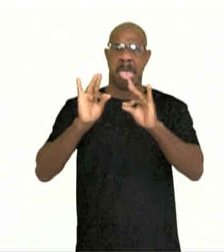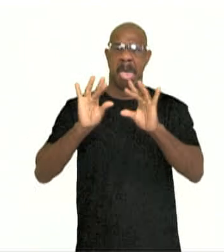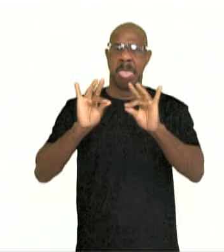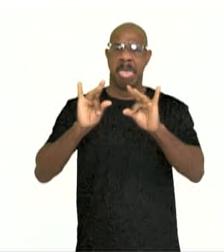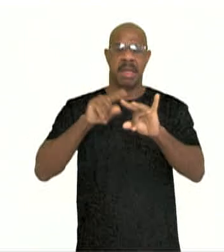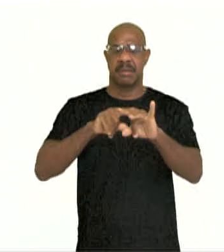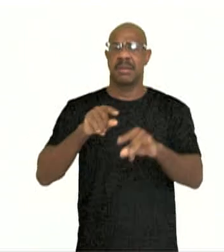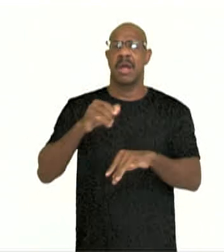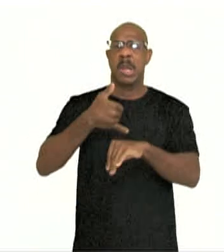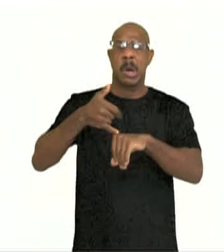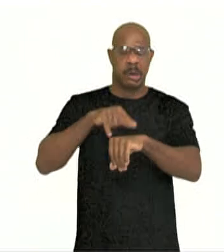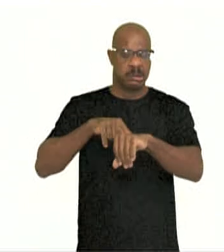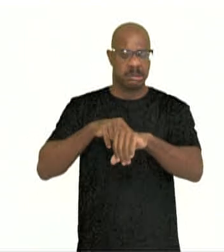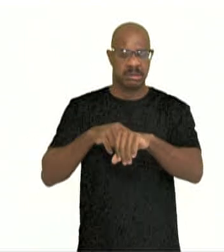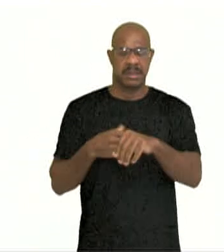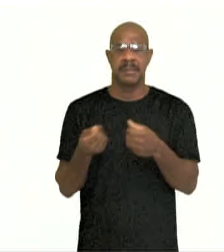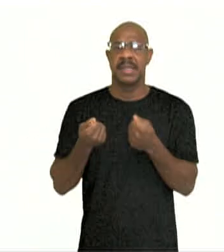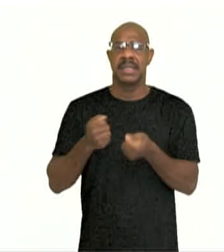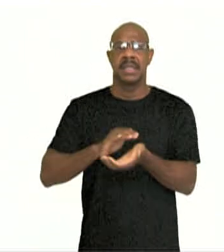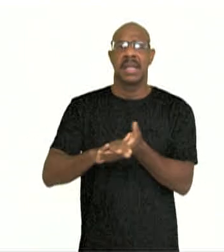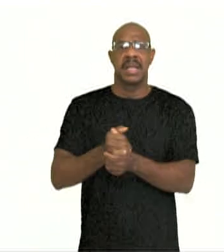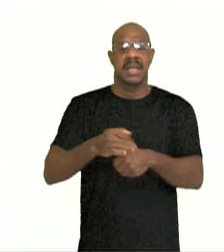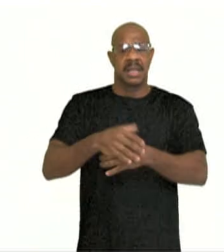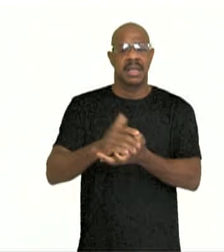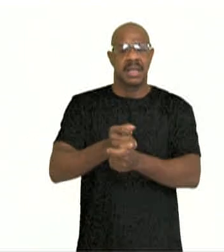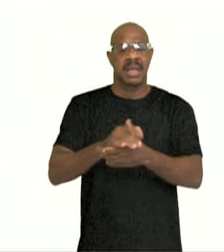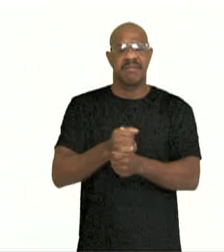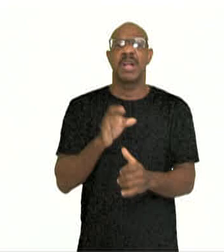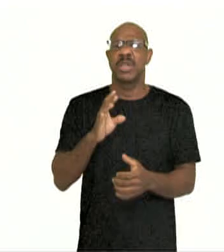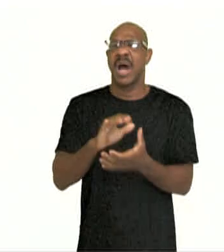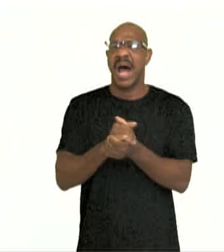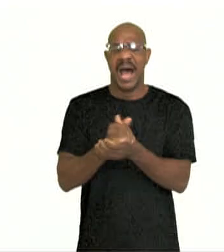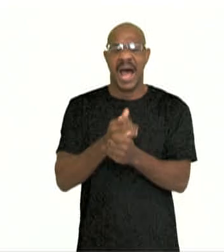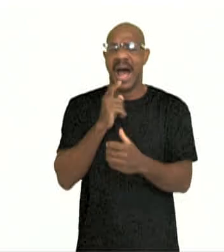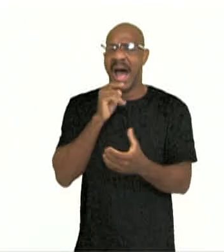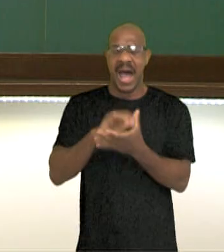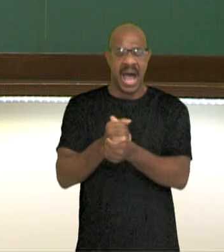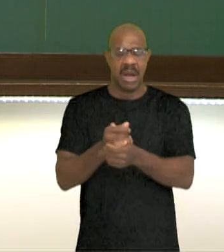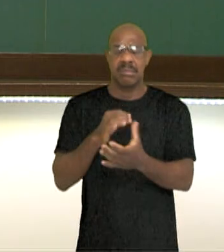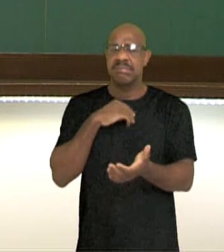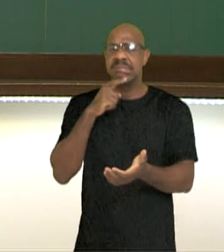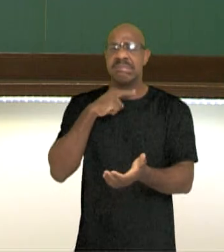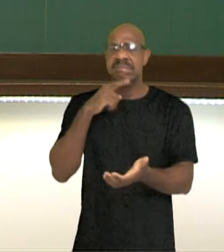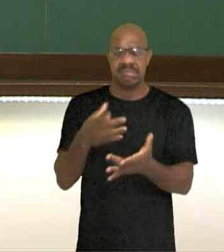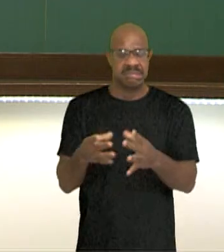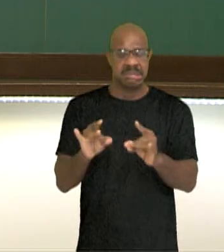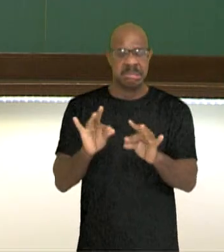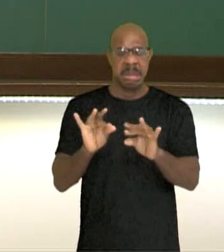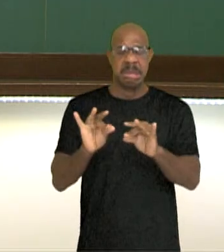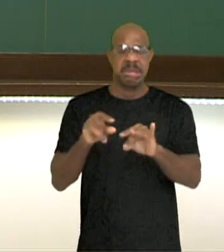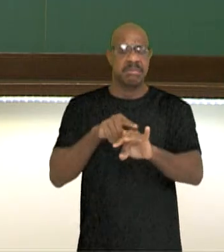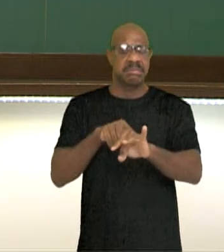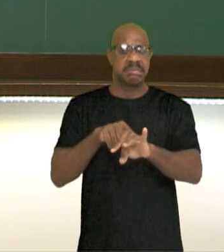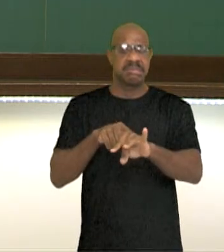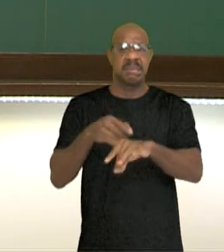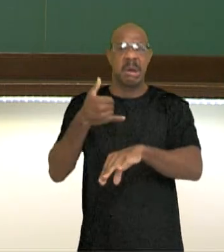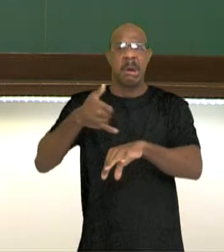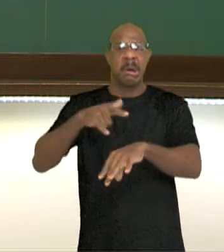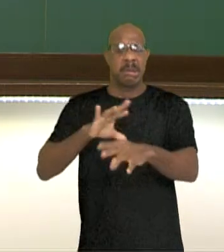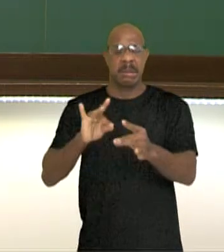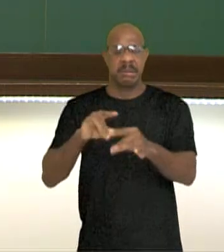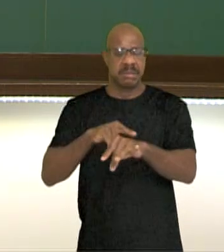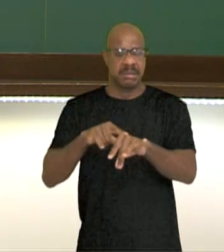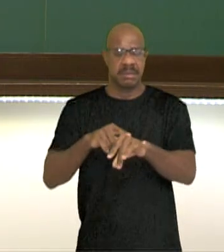solvente orgânico. Eu não posso apenas com água, professor. Pelo seguinte, porque as